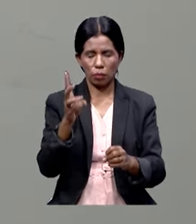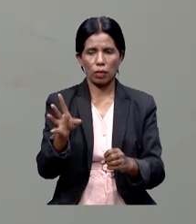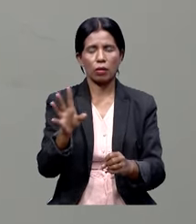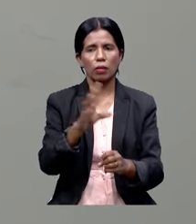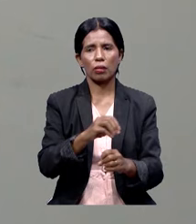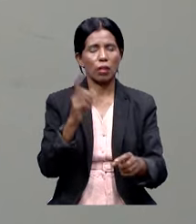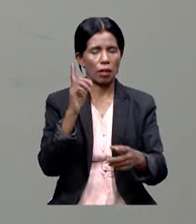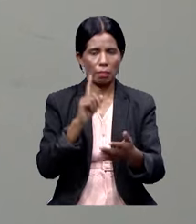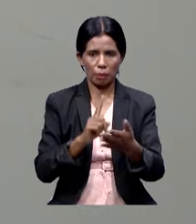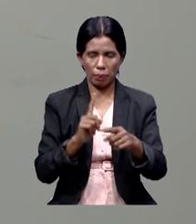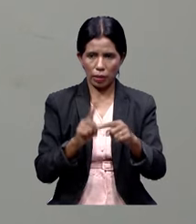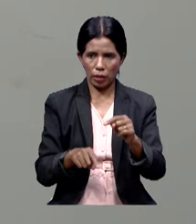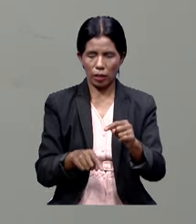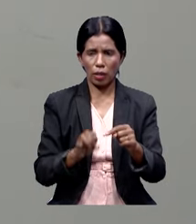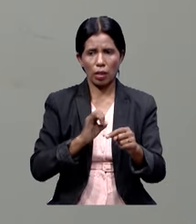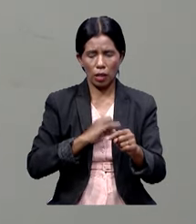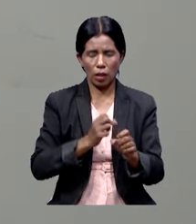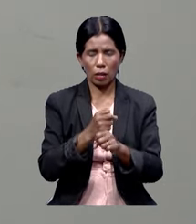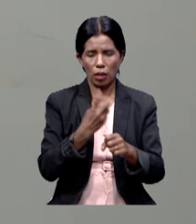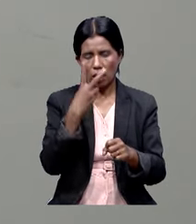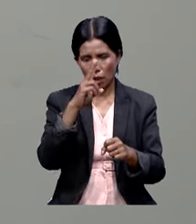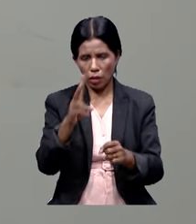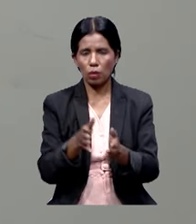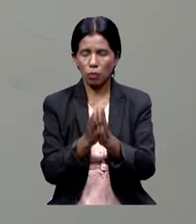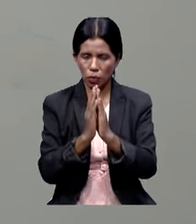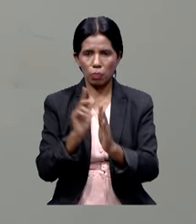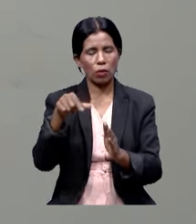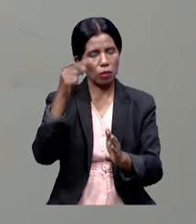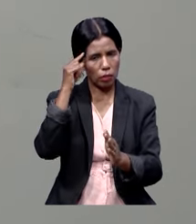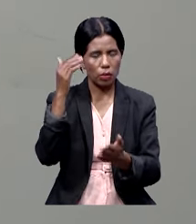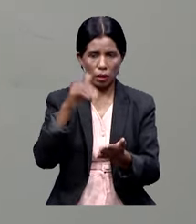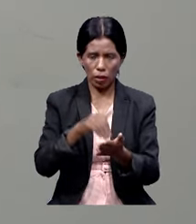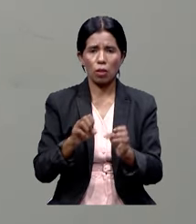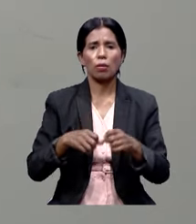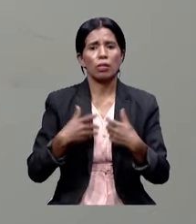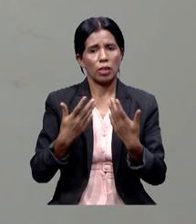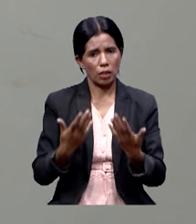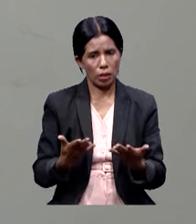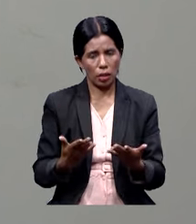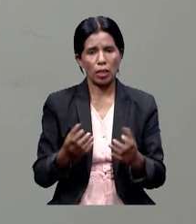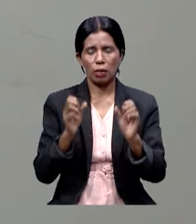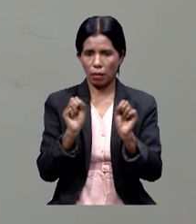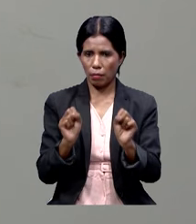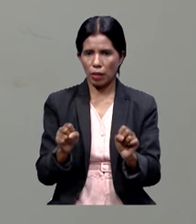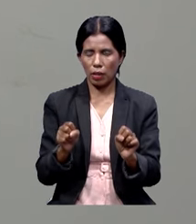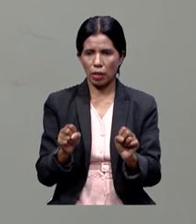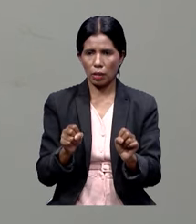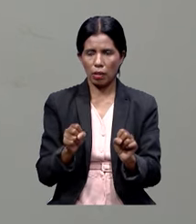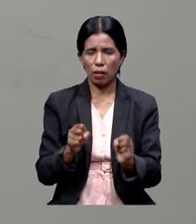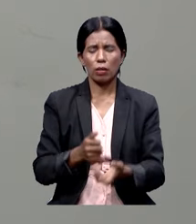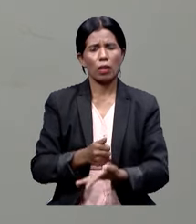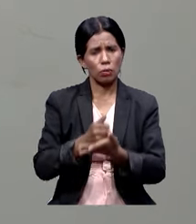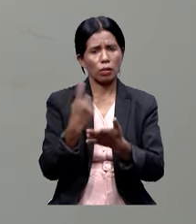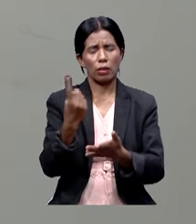la dia. Não tá lecer. How halo por cima são fale ba governo vai ser para oinsa. Oinsa tu não é a termito na fati